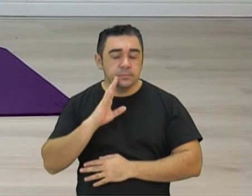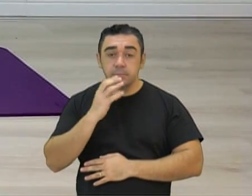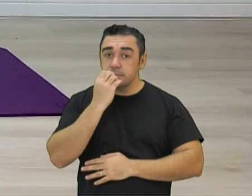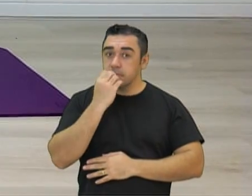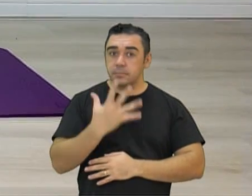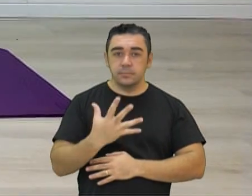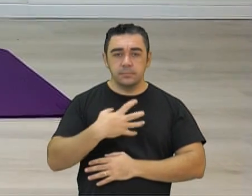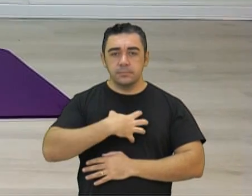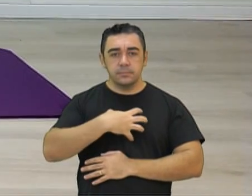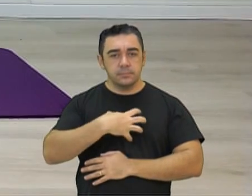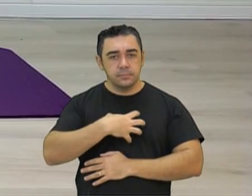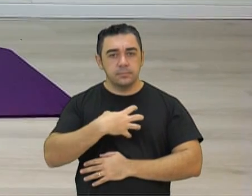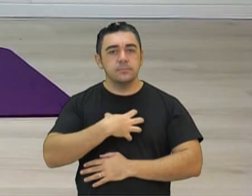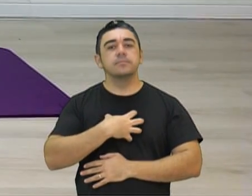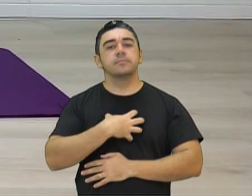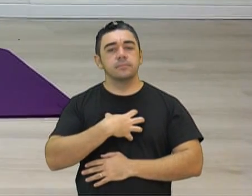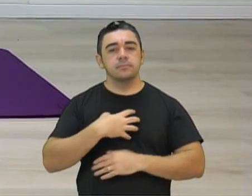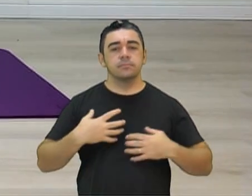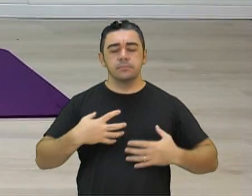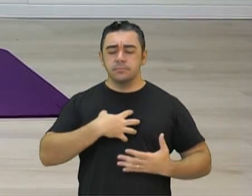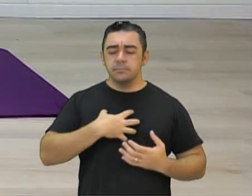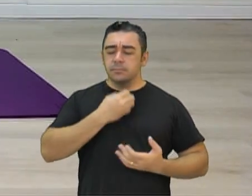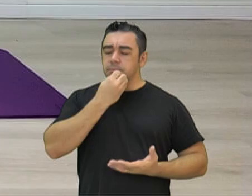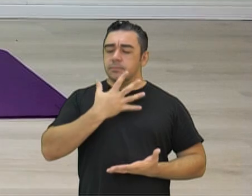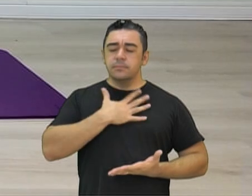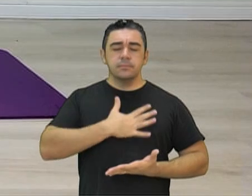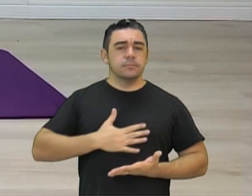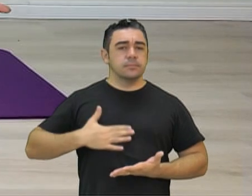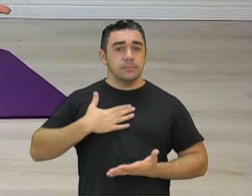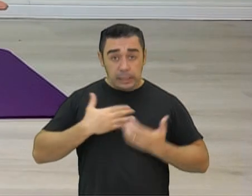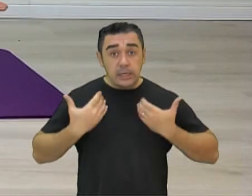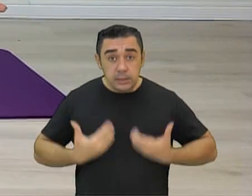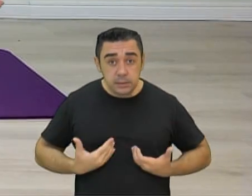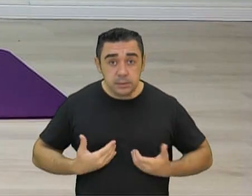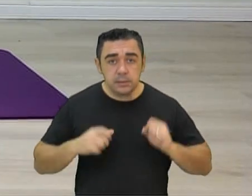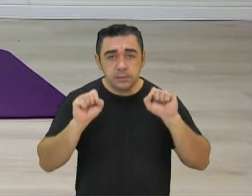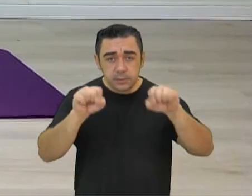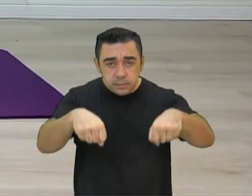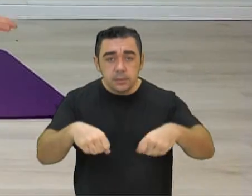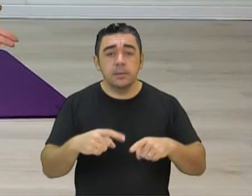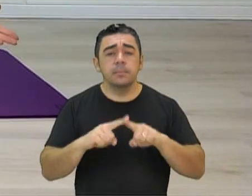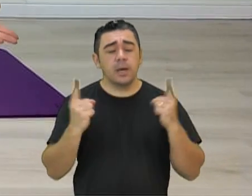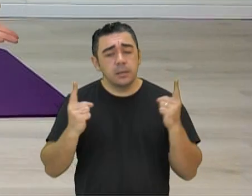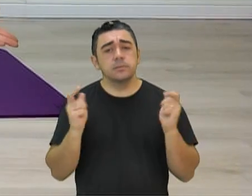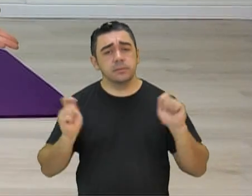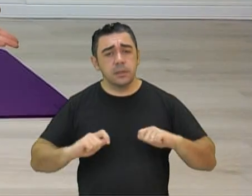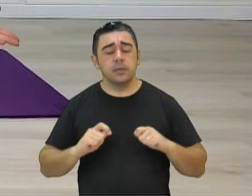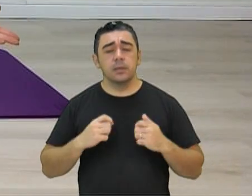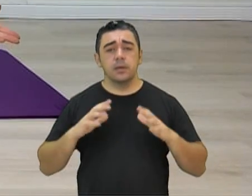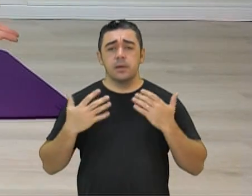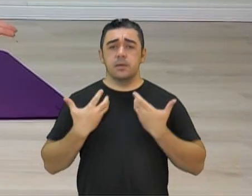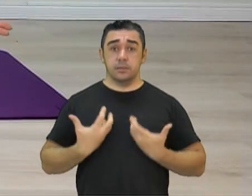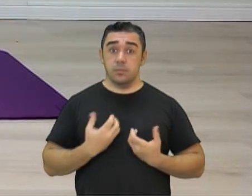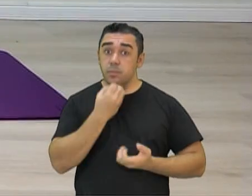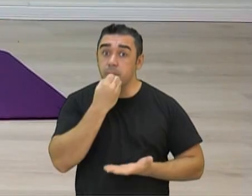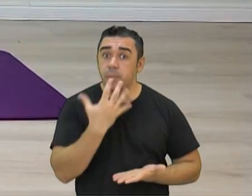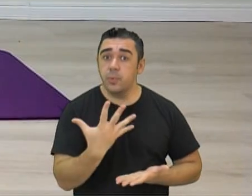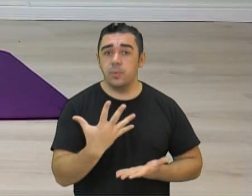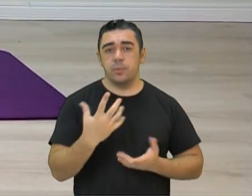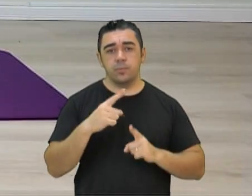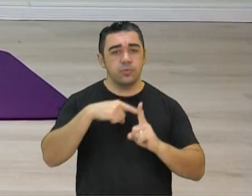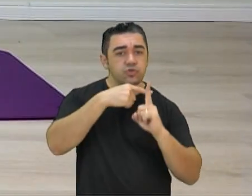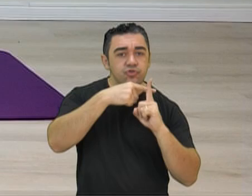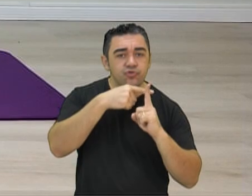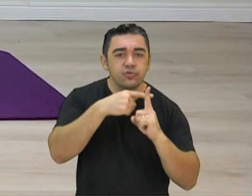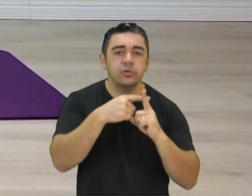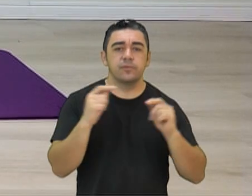boa, de bem-estar, de cansaço, que faz parte. Mas é um cansaço bom, né? É um